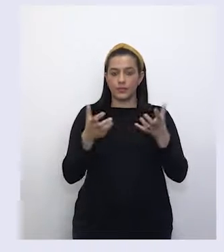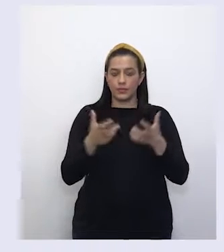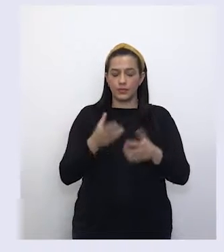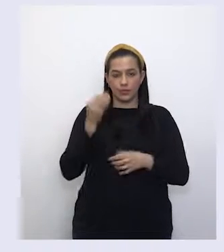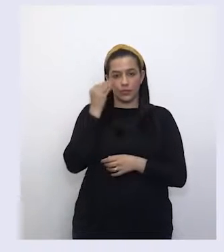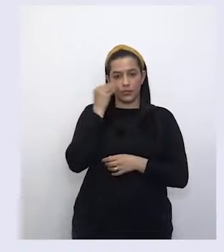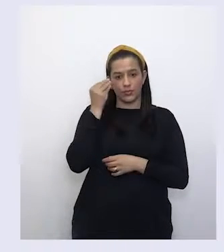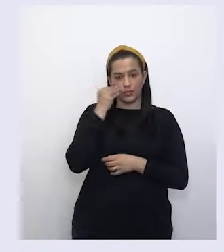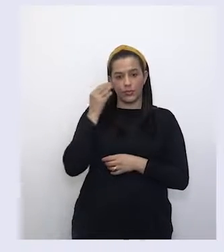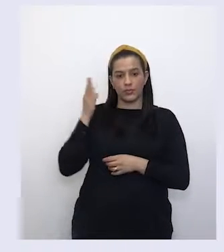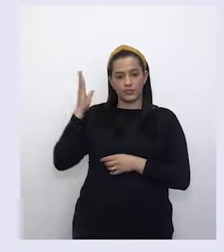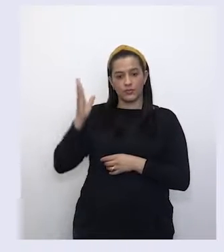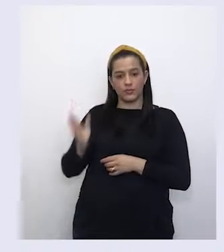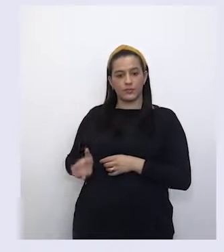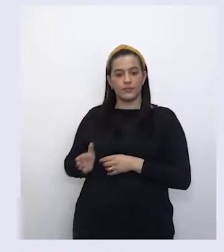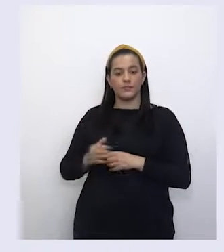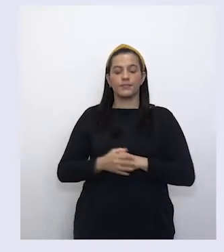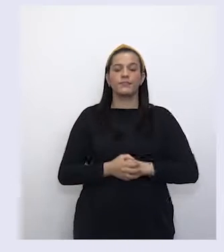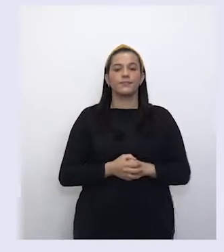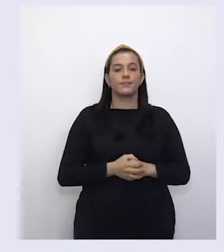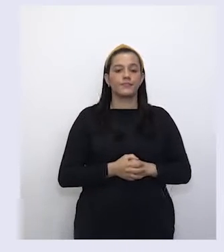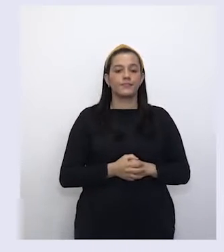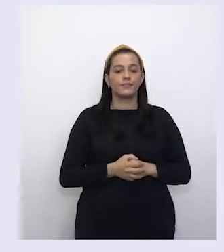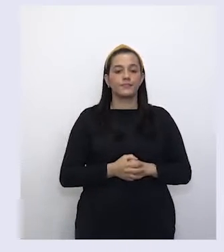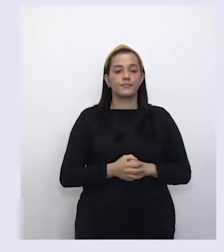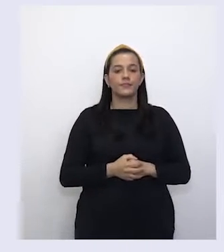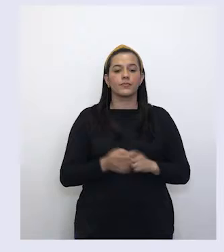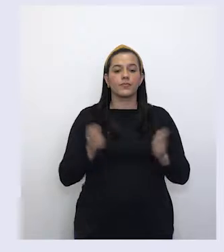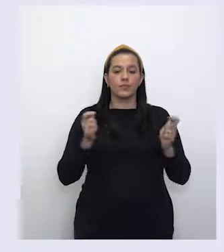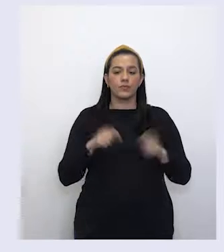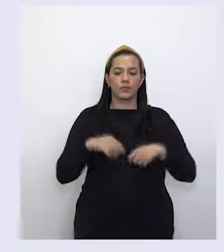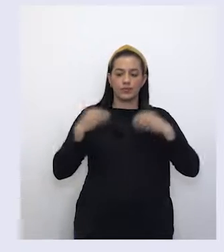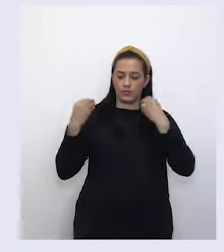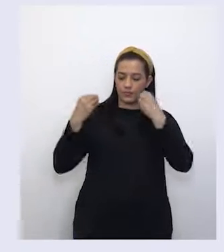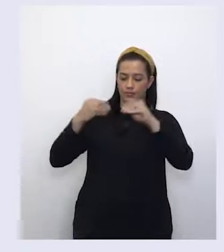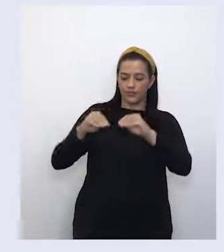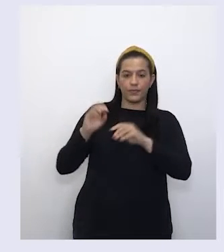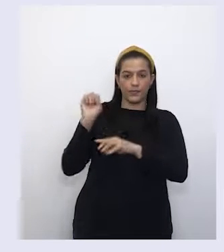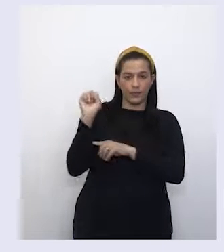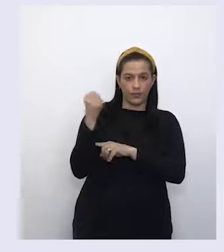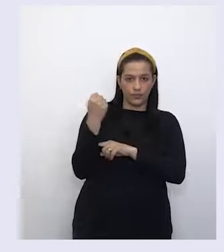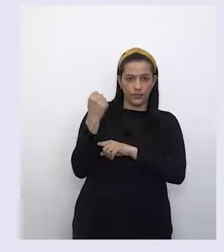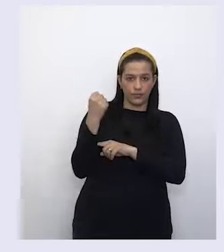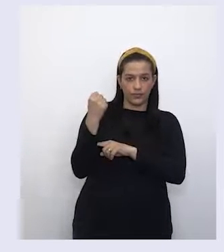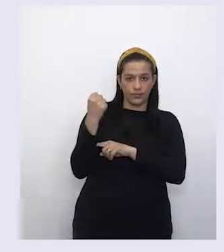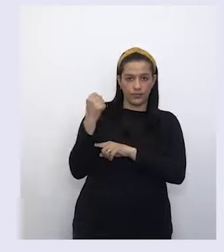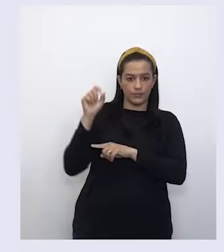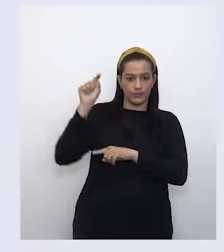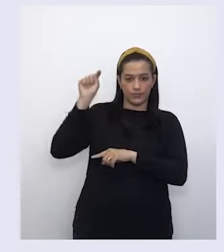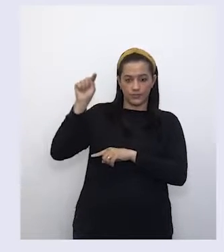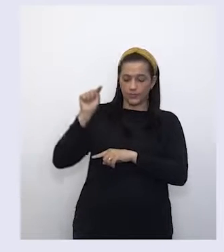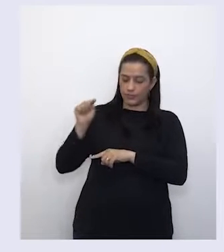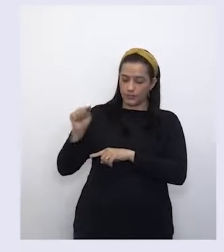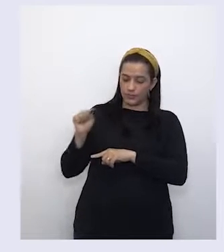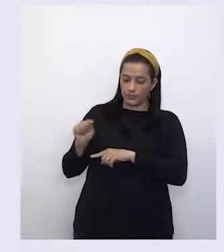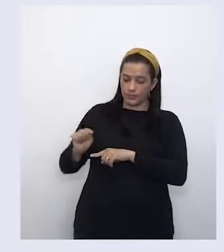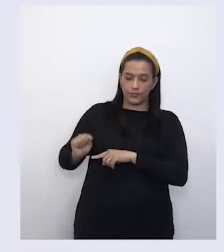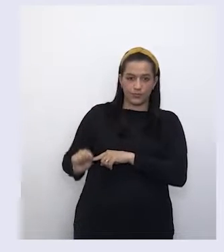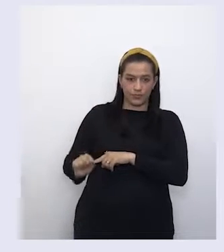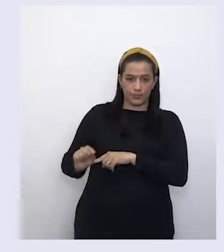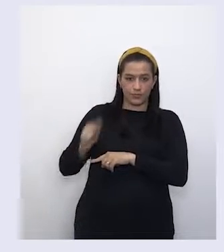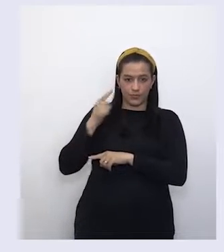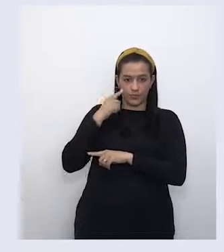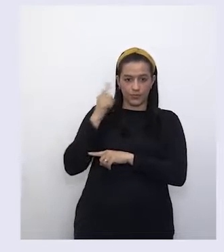esse tipo de placa. Aqui, nós inserimos 8 LEDs, numa ligação